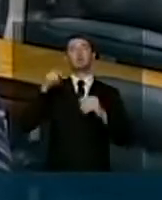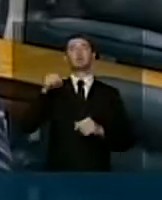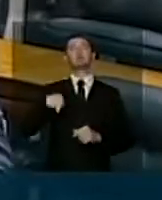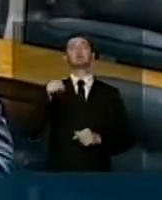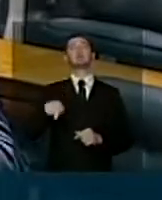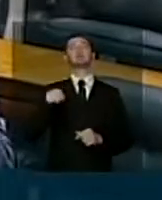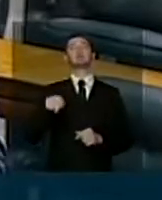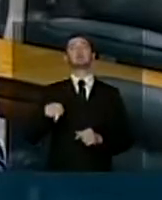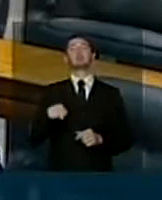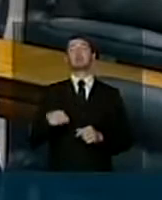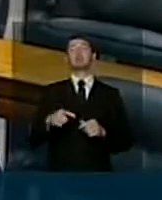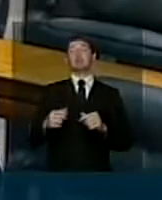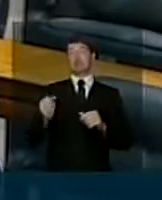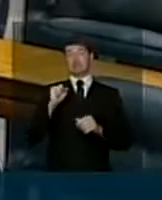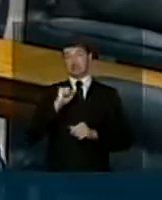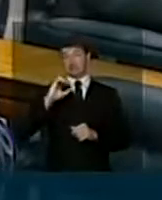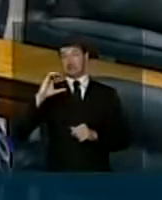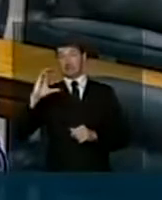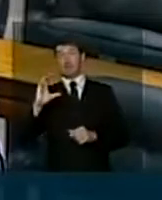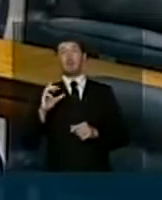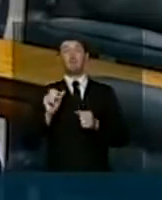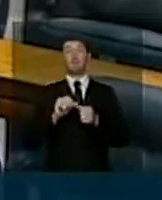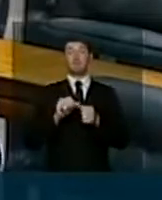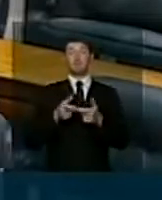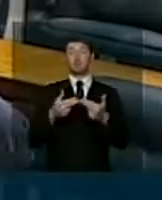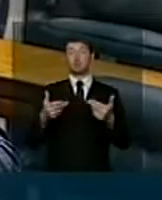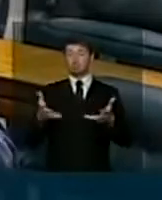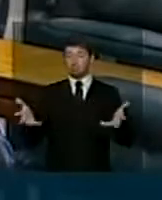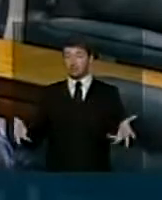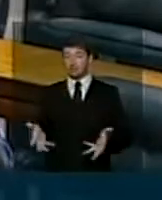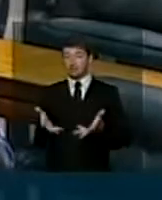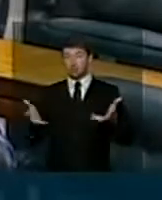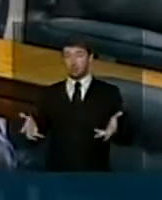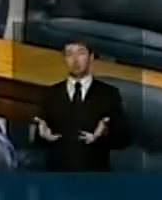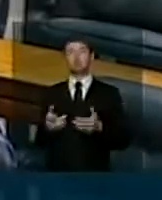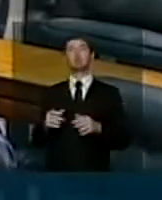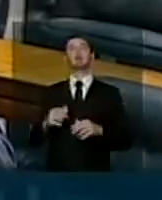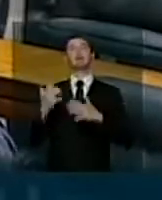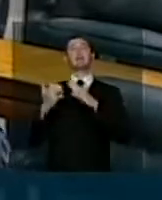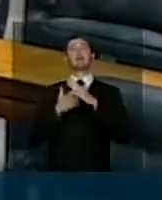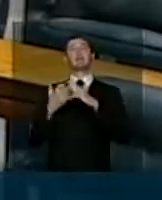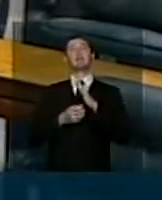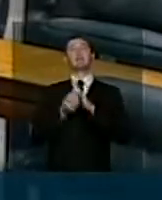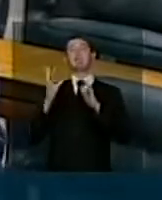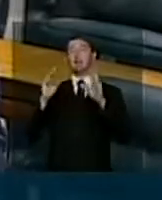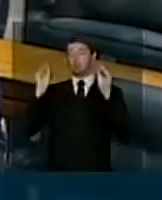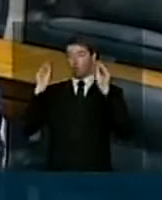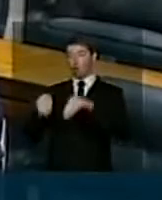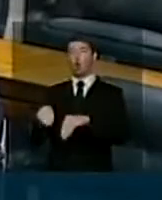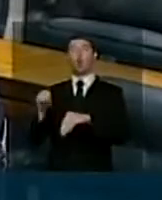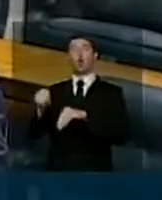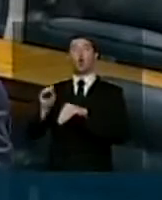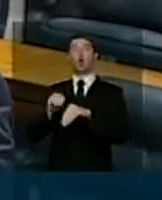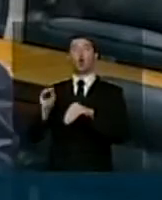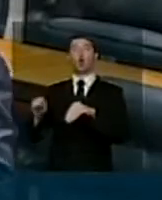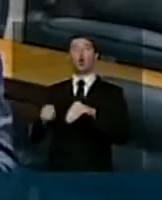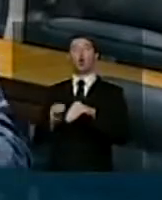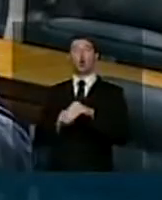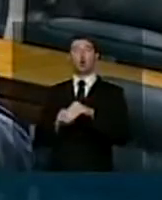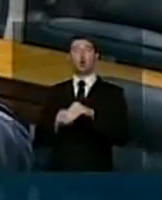governo federal quer dar compensações, mas compensação é empréstimo, deputado, e isso tem que pagar. Então, portanto, eu me somo a